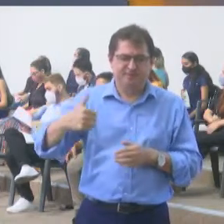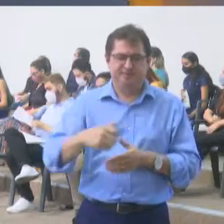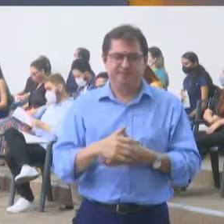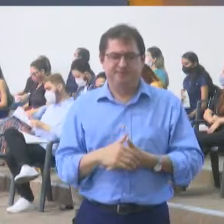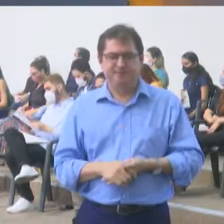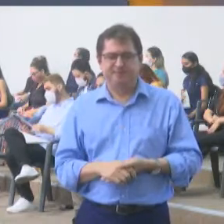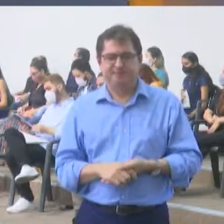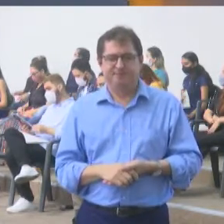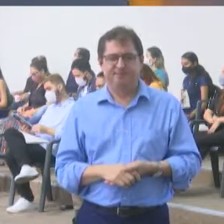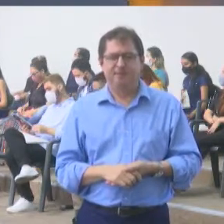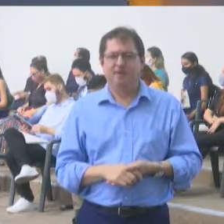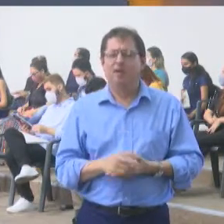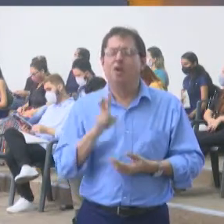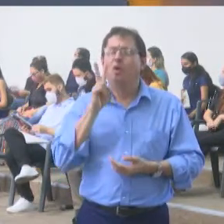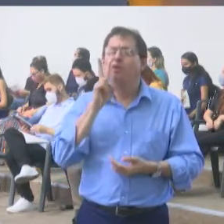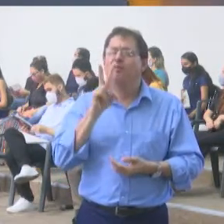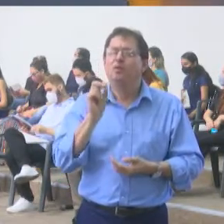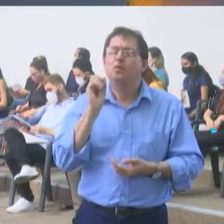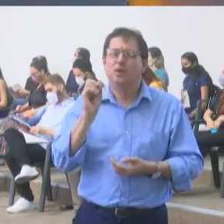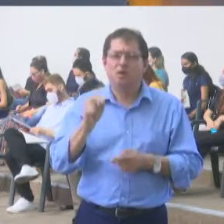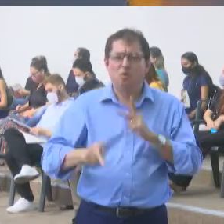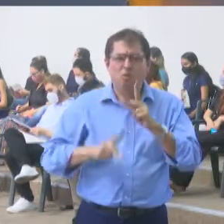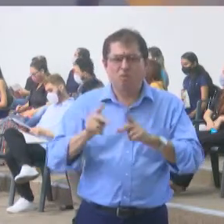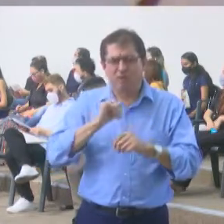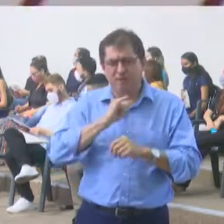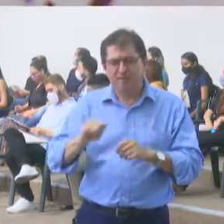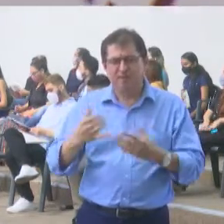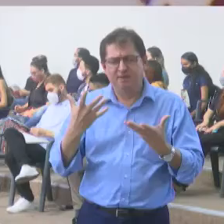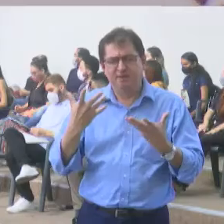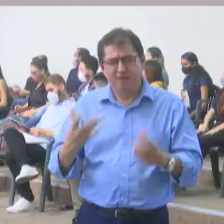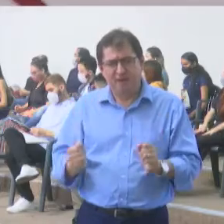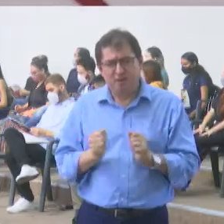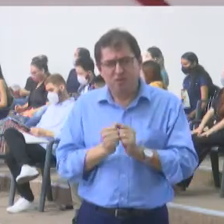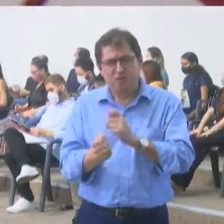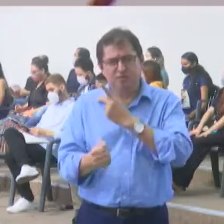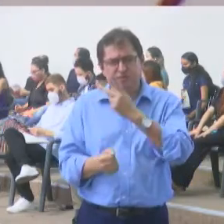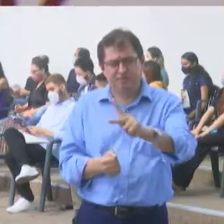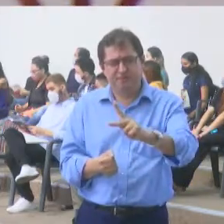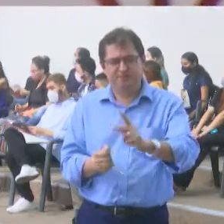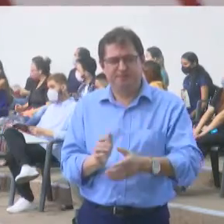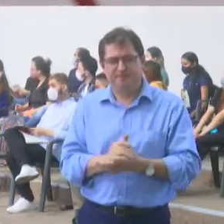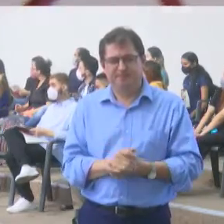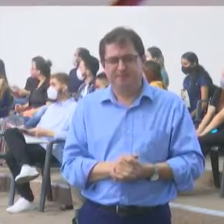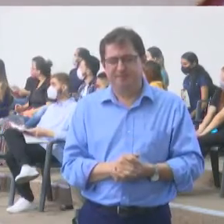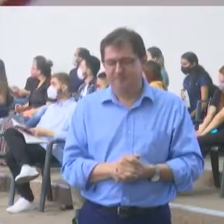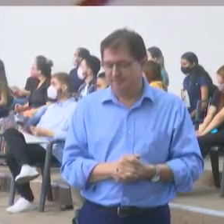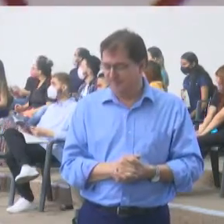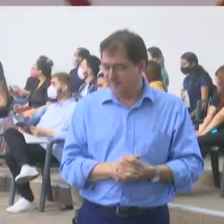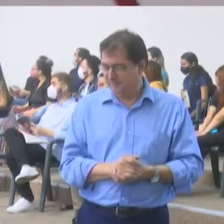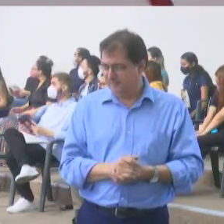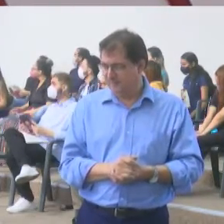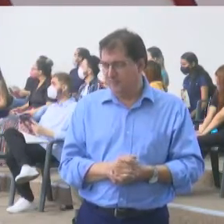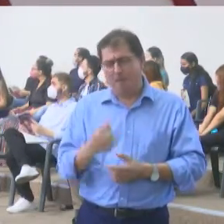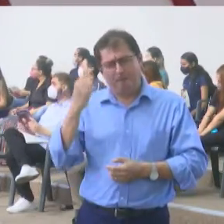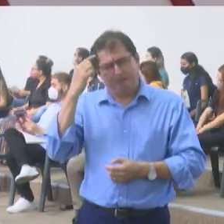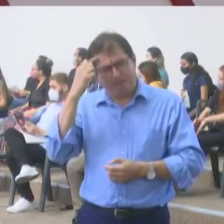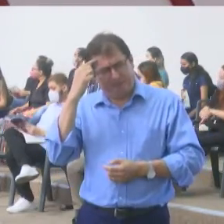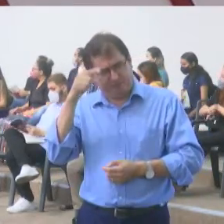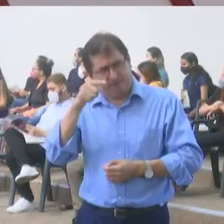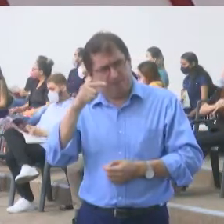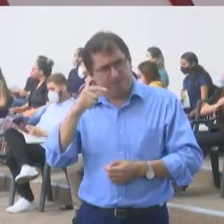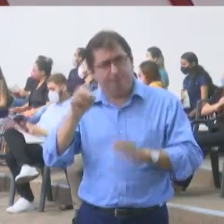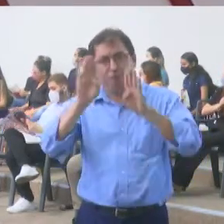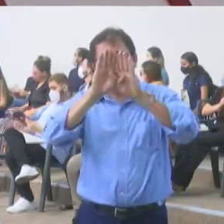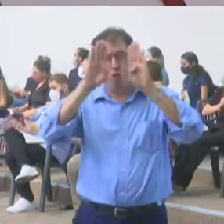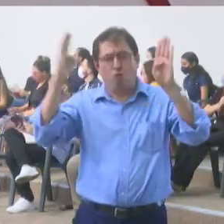favor. Olha o que o povo diz, isso é algo tremendo, e hoje eu quero fazer junto com você. Vamos pensar que nós estamos no portão de entrada ali da cidade de